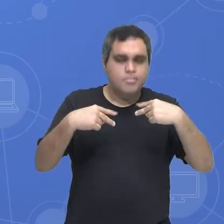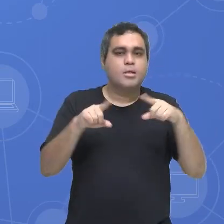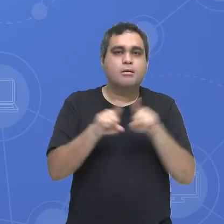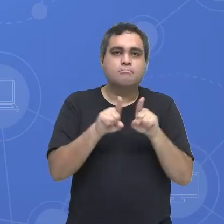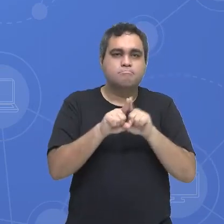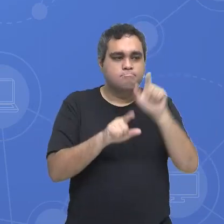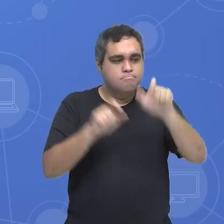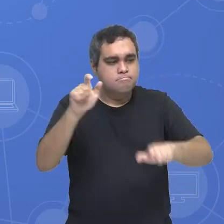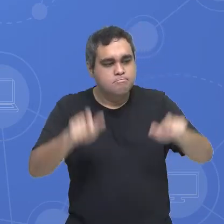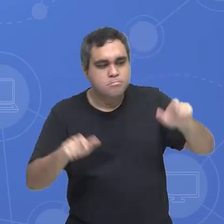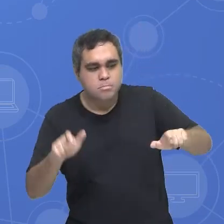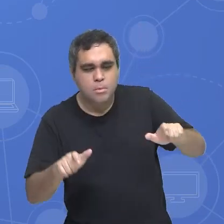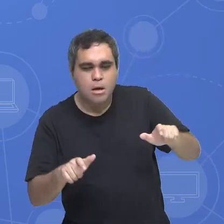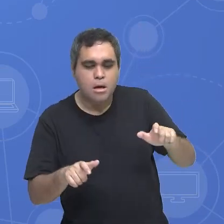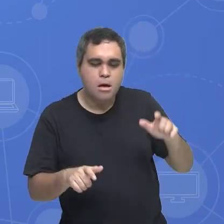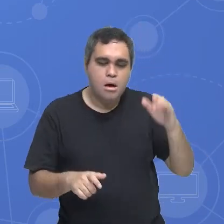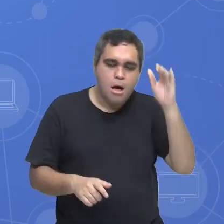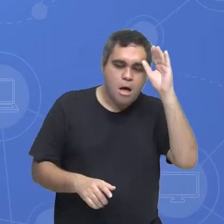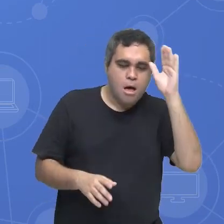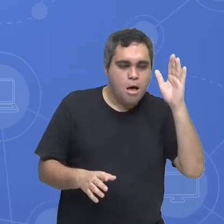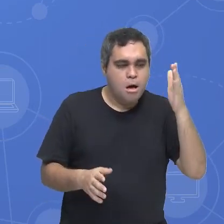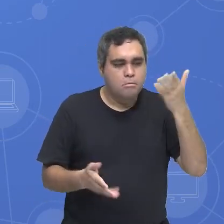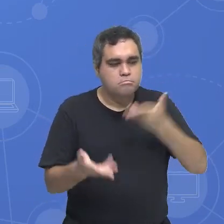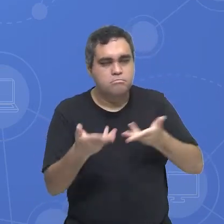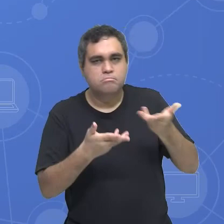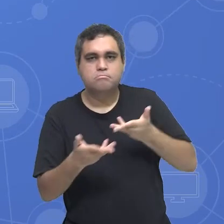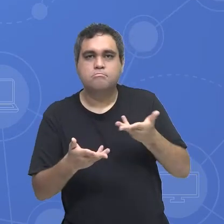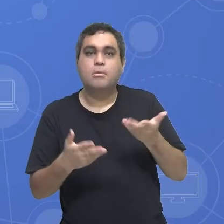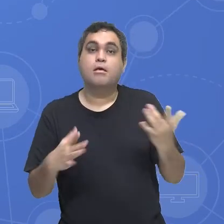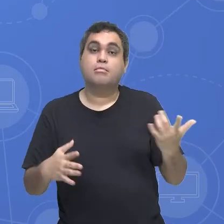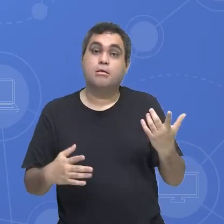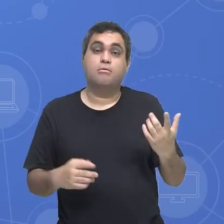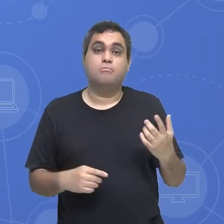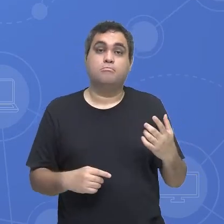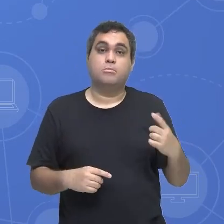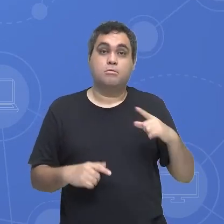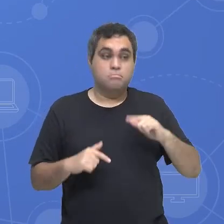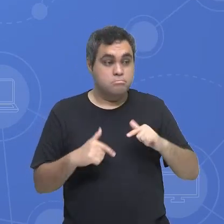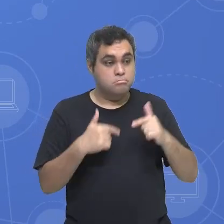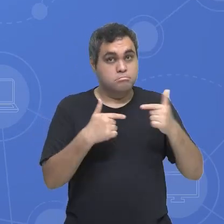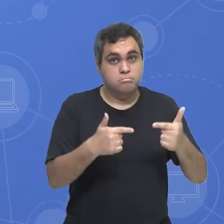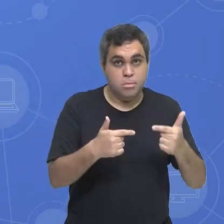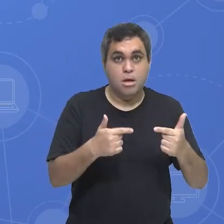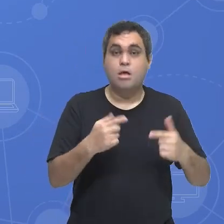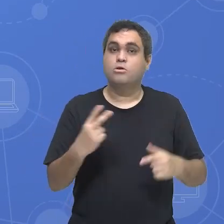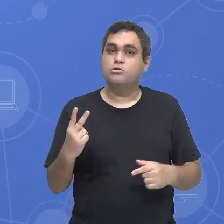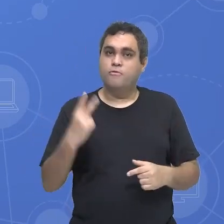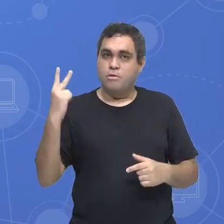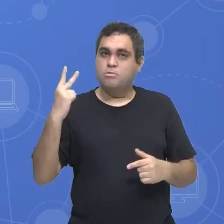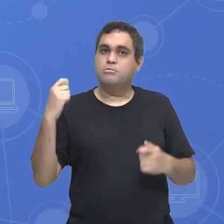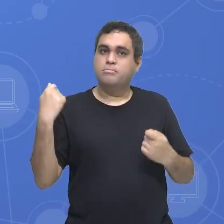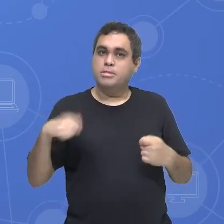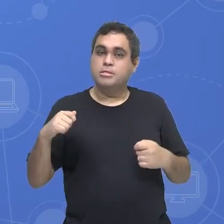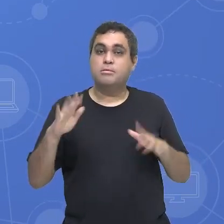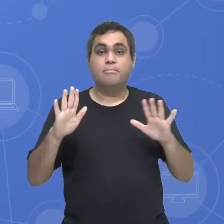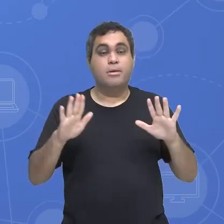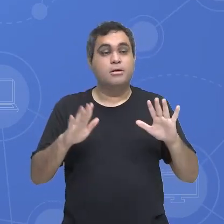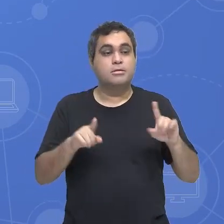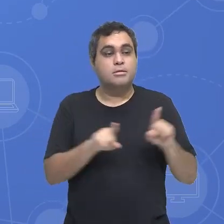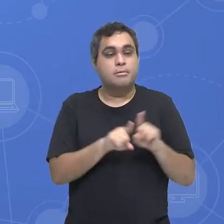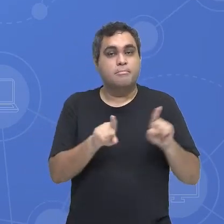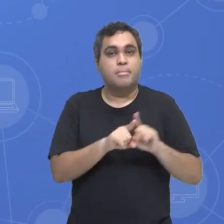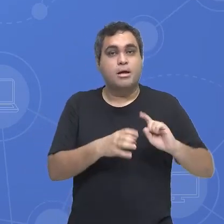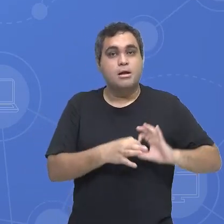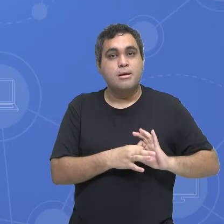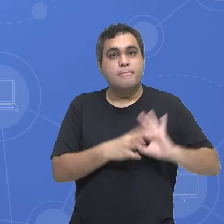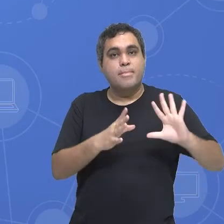outros, tá? Então, o que os valores têm a ver com a liberdade? Nossas ações são baseadas nesses valores. E eu preciso ser livre para